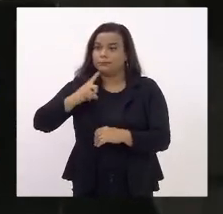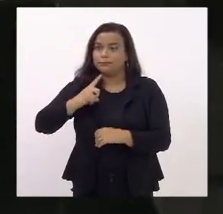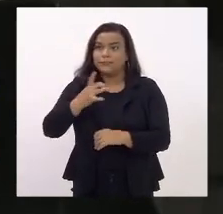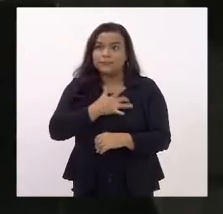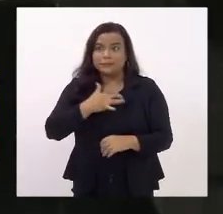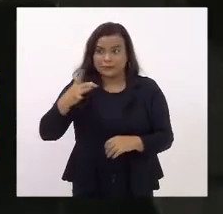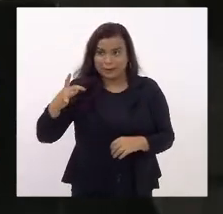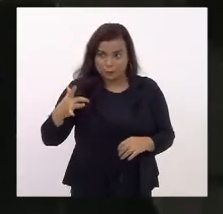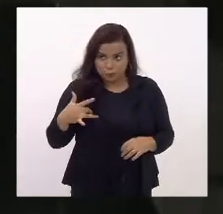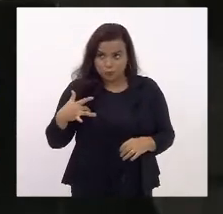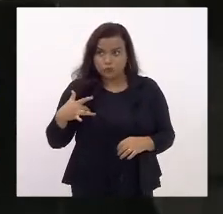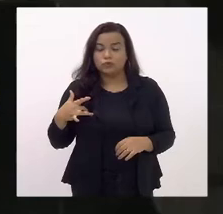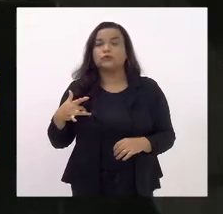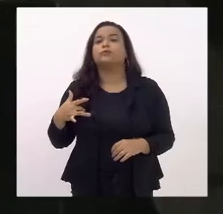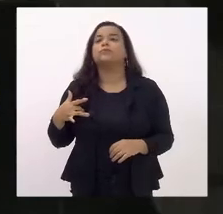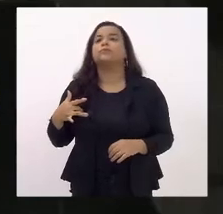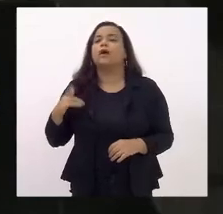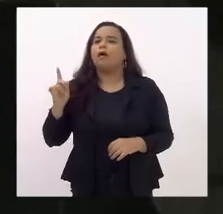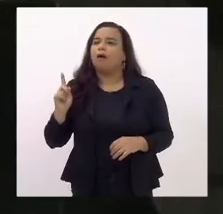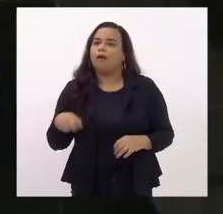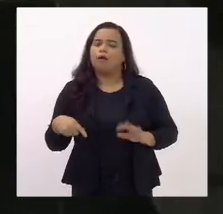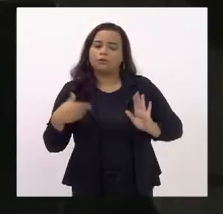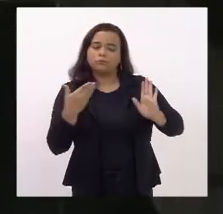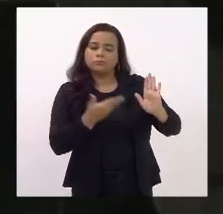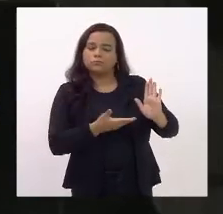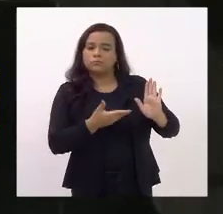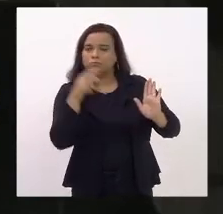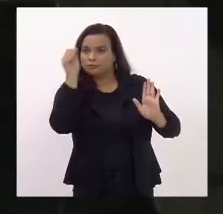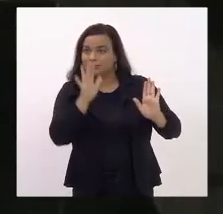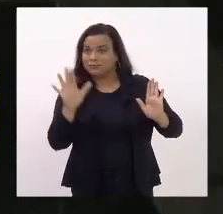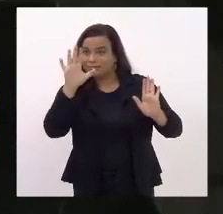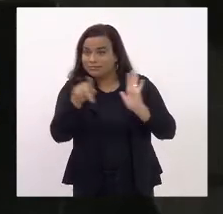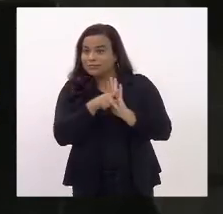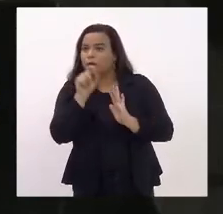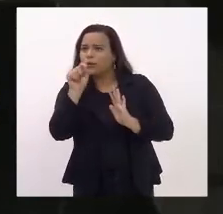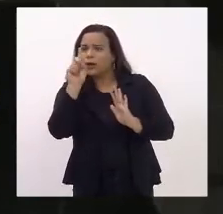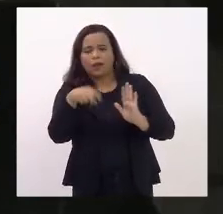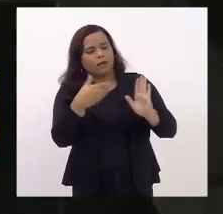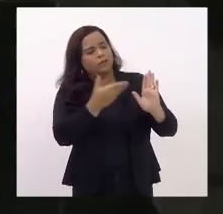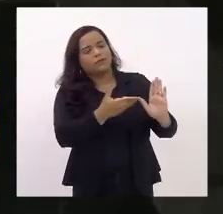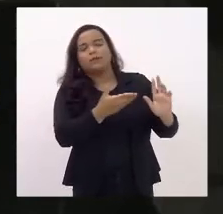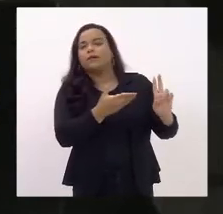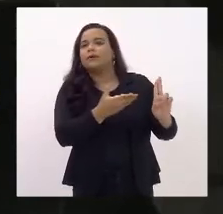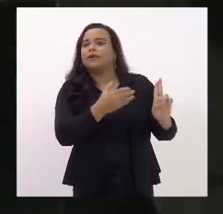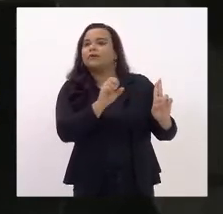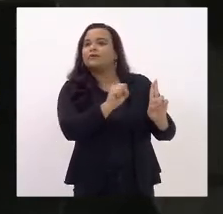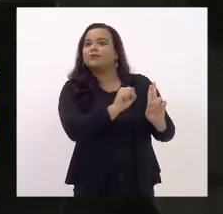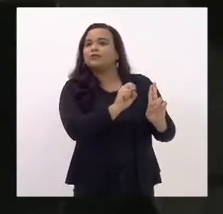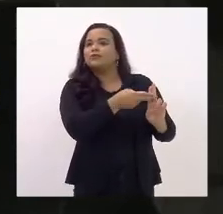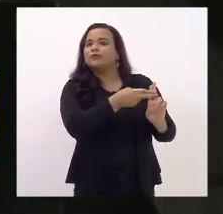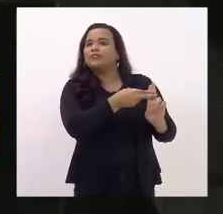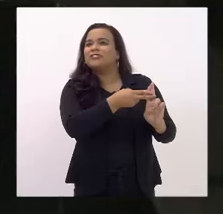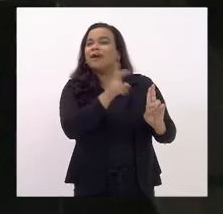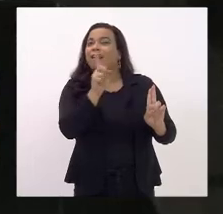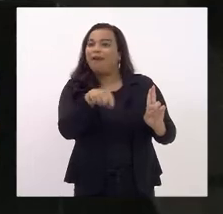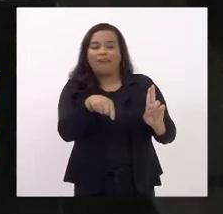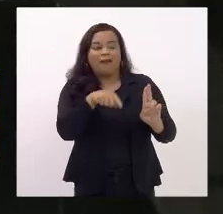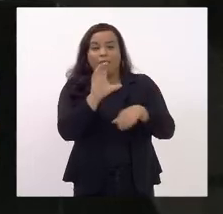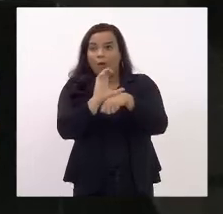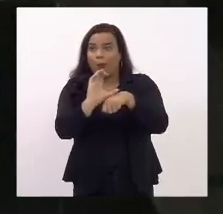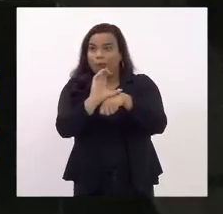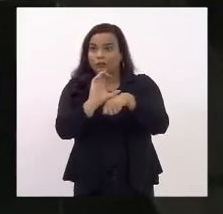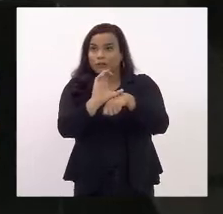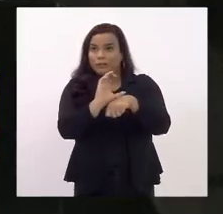Brasil, que é o Sistema Único de Saúde, o SUS, filho direto da Constituição